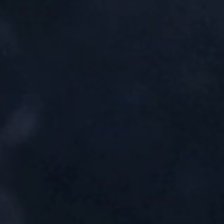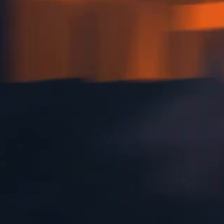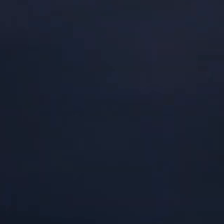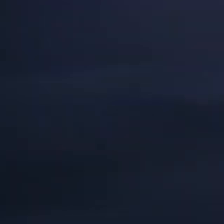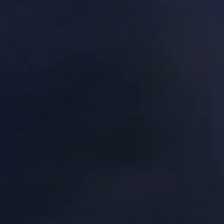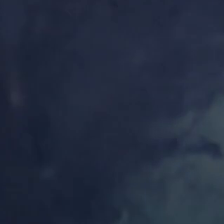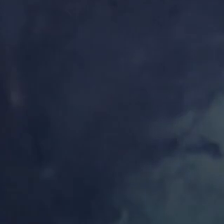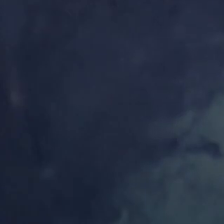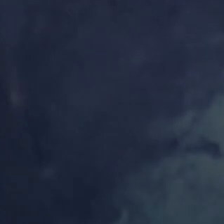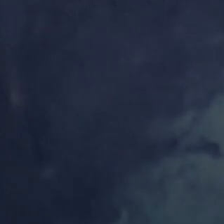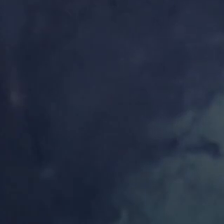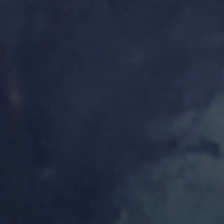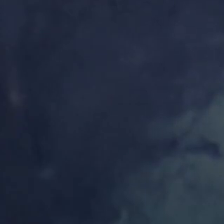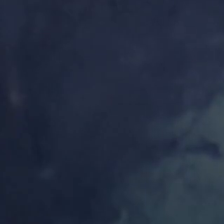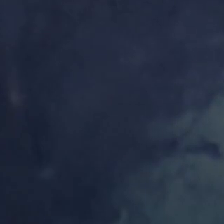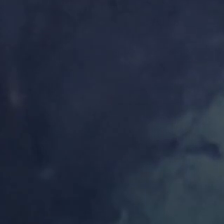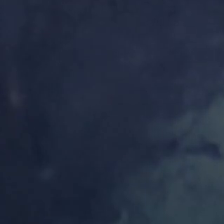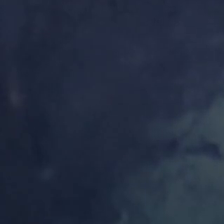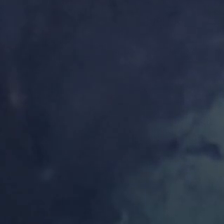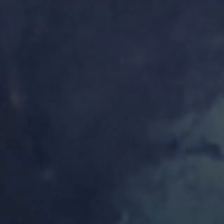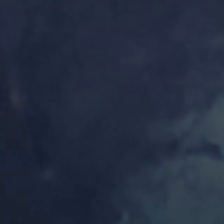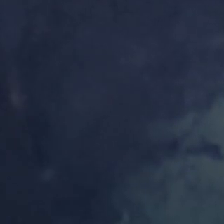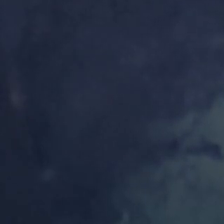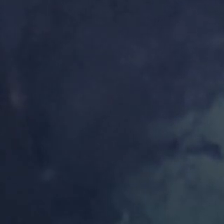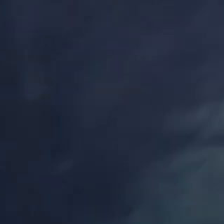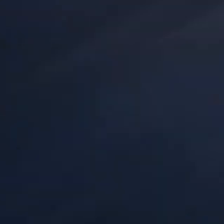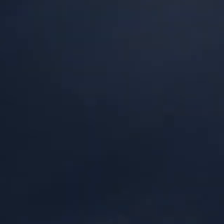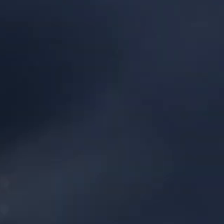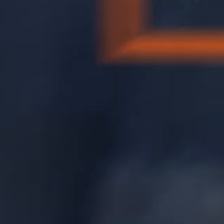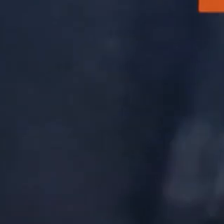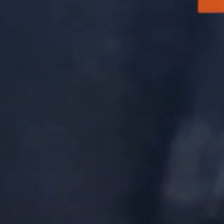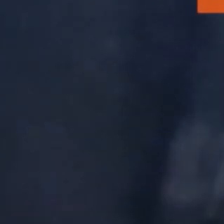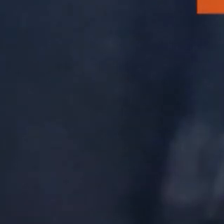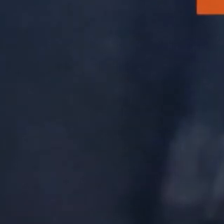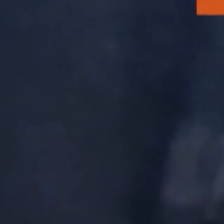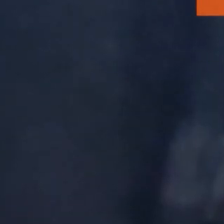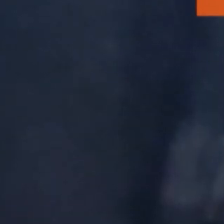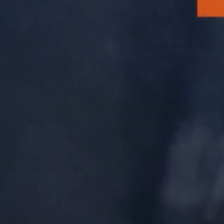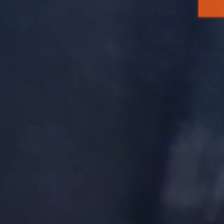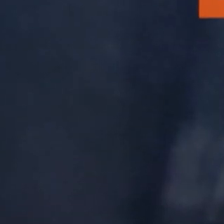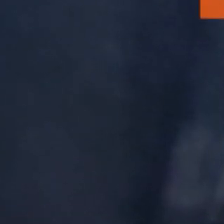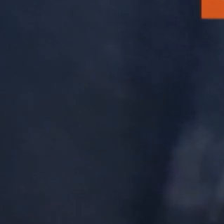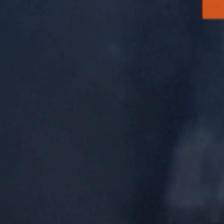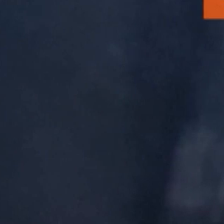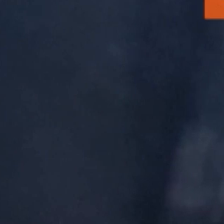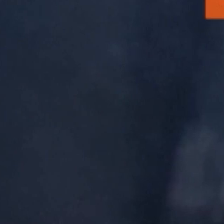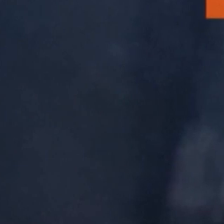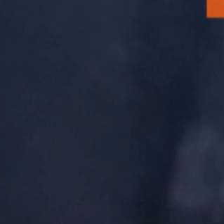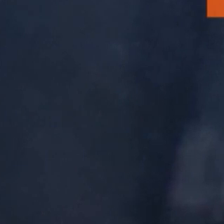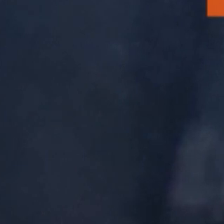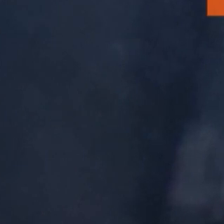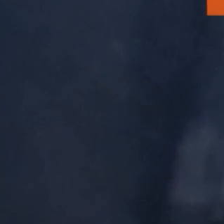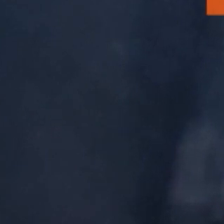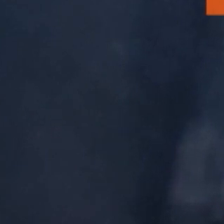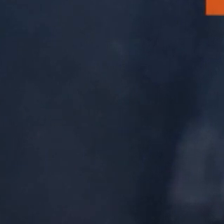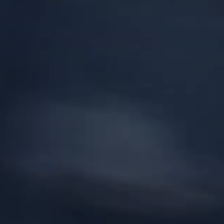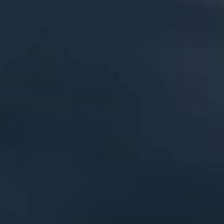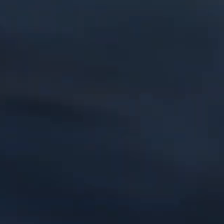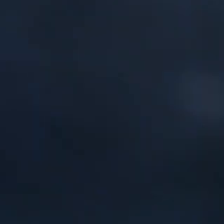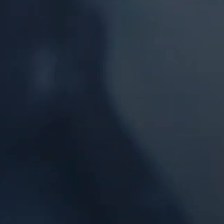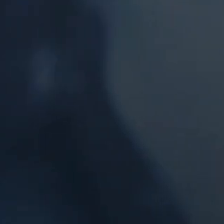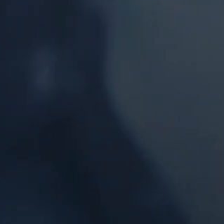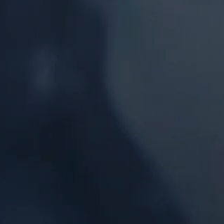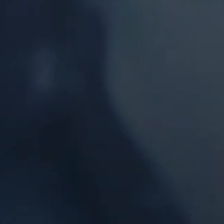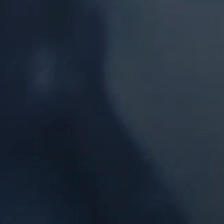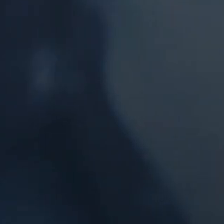que prejudica a autoafirmação da estética negra. Em vez de cabelo ruim, fale cabelo crespo ou cacheado.